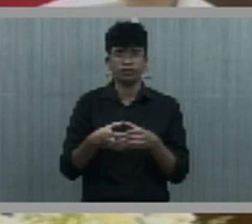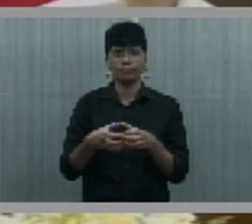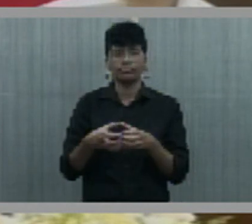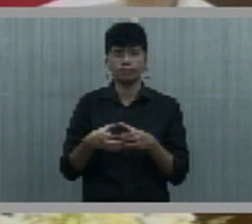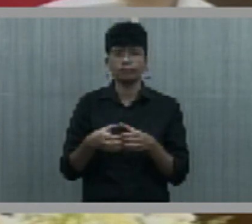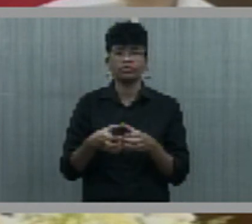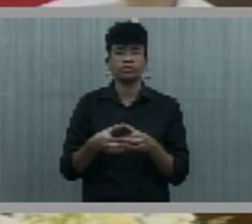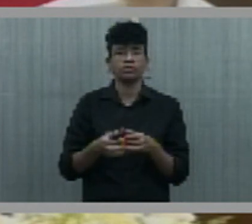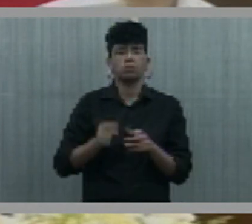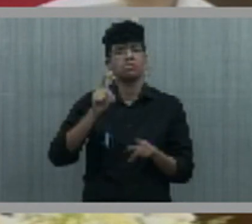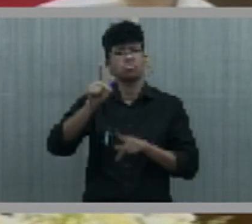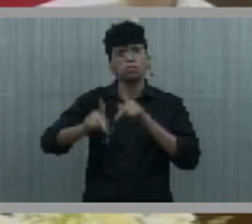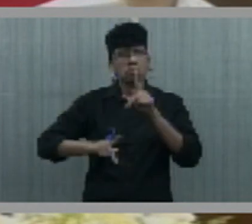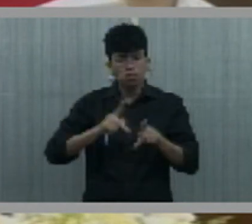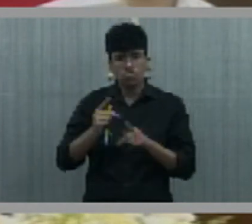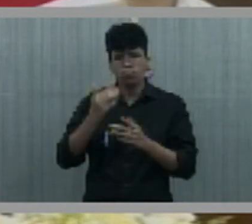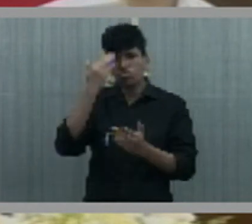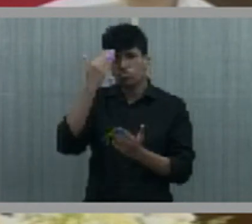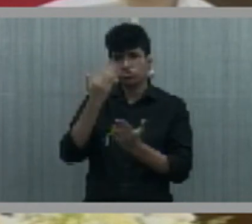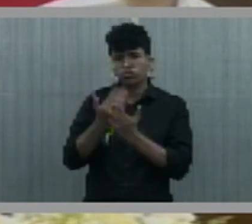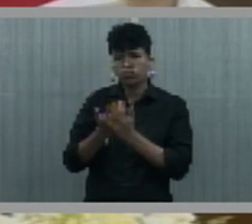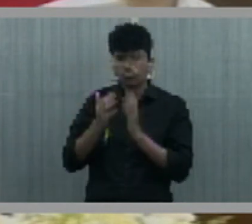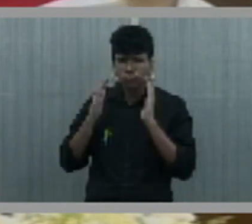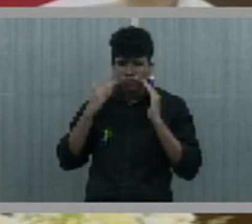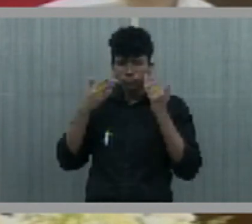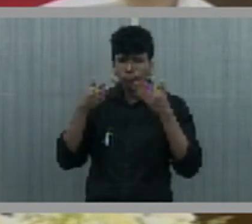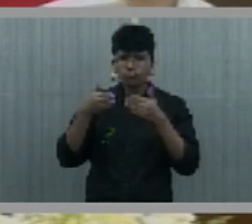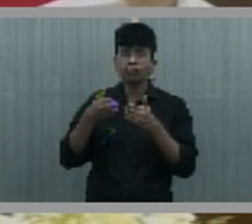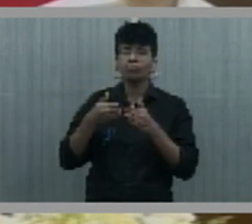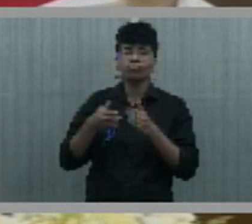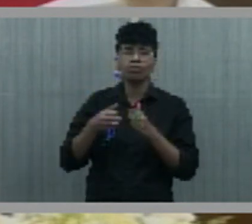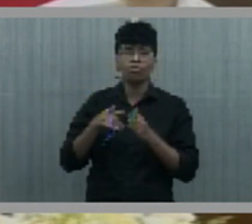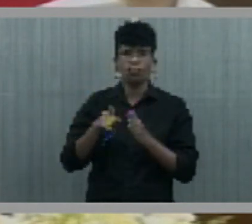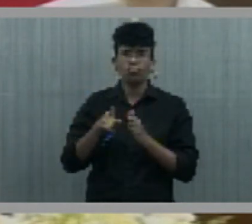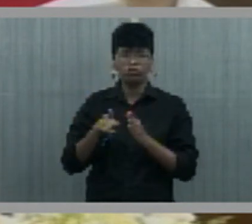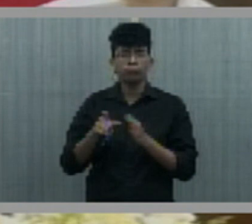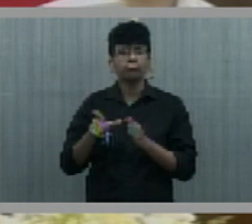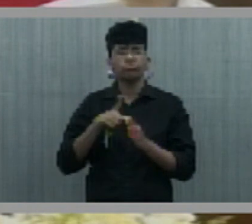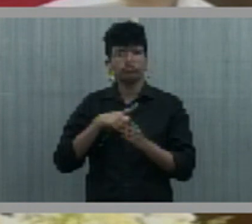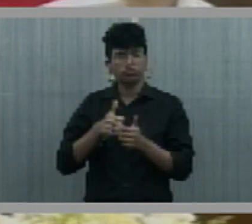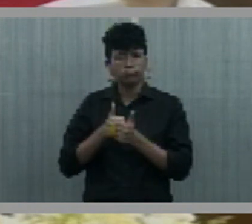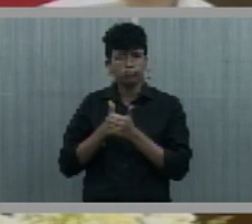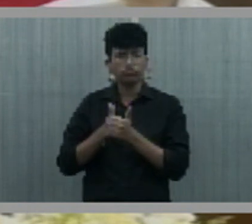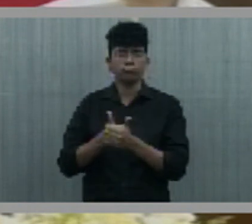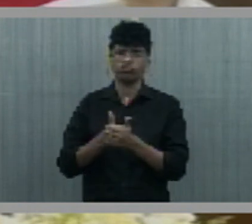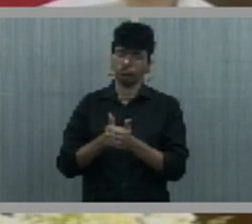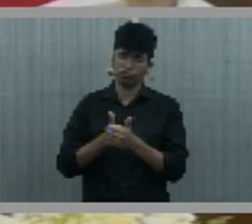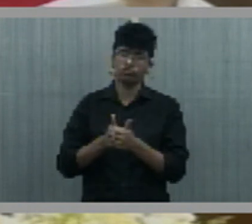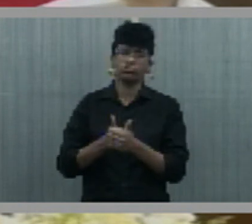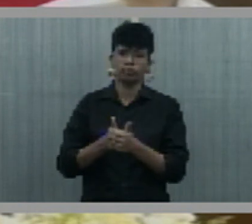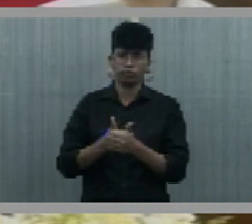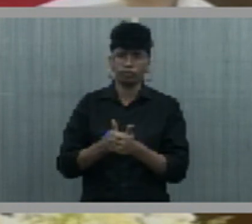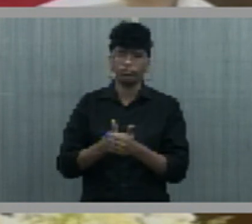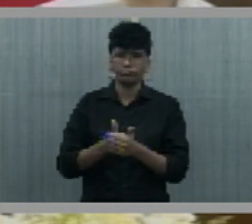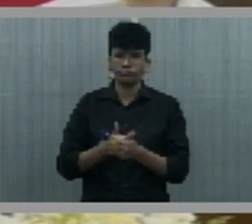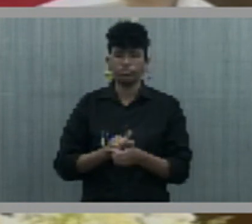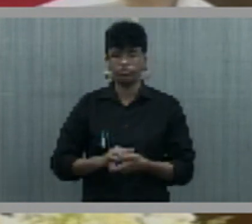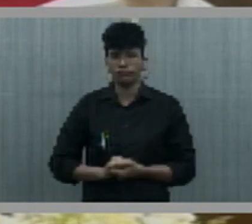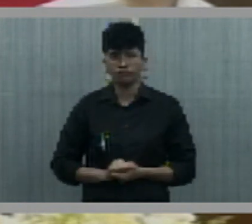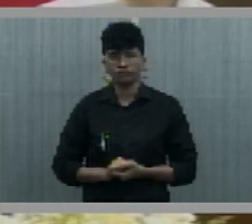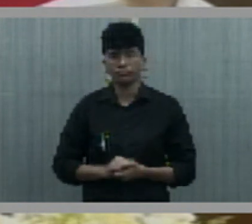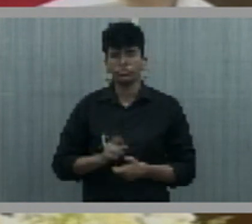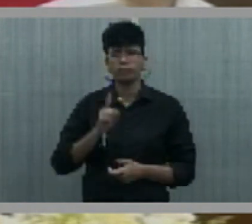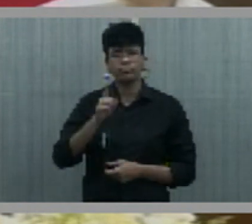Os fiéis normalmente não estão sozinhos, e não estão mesmo.